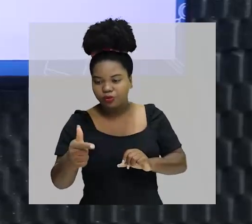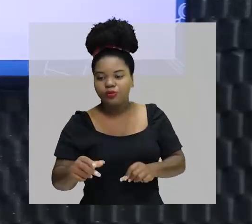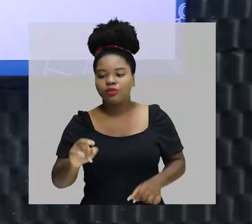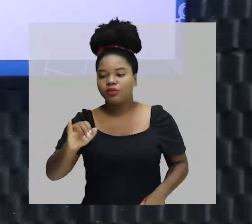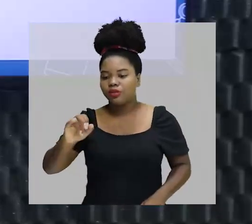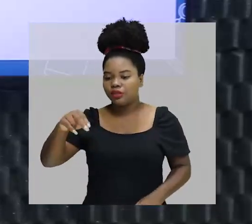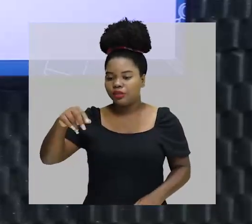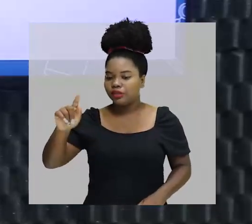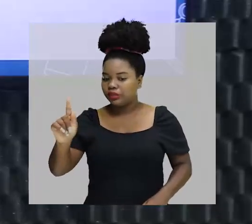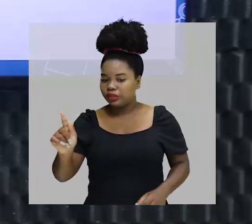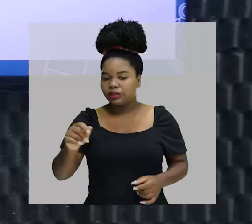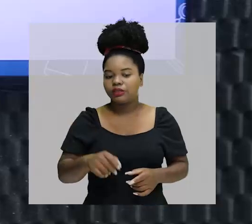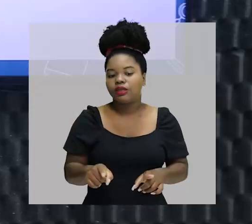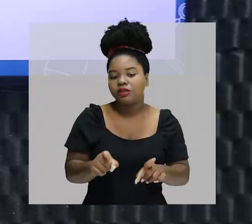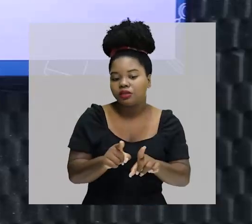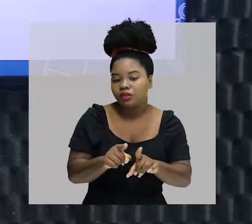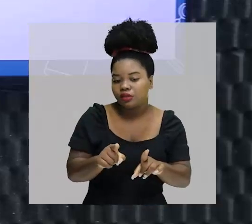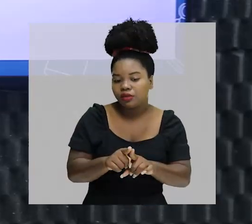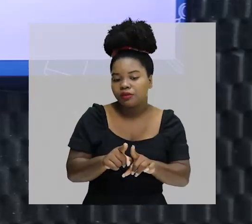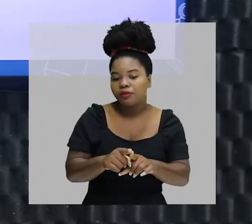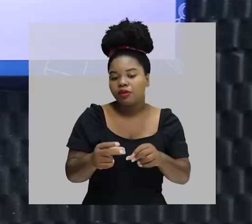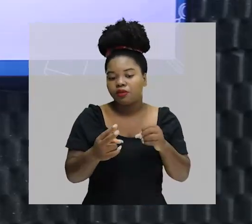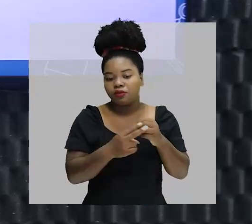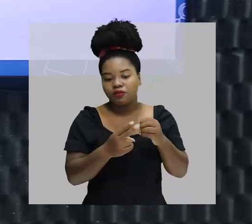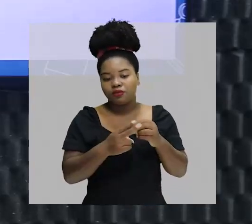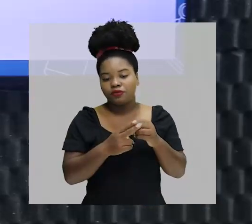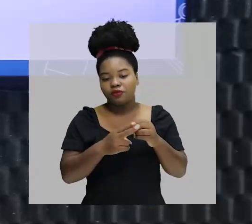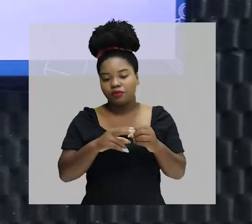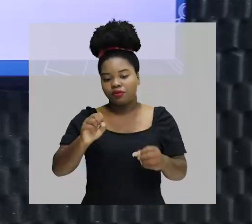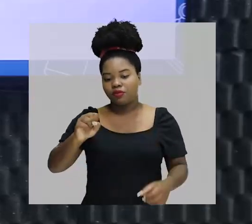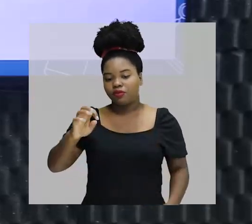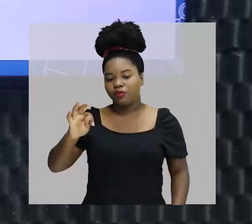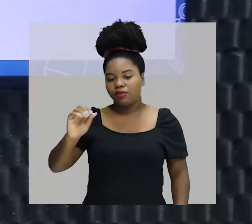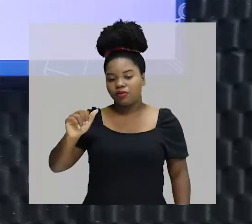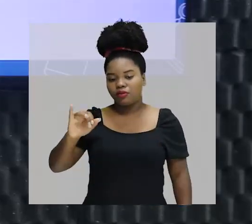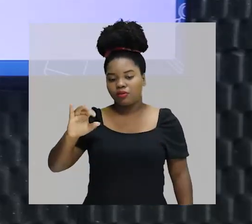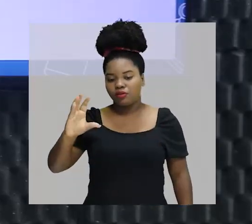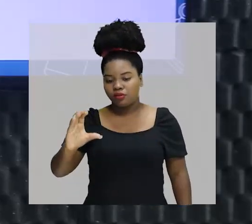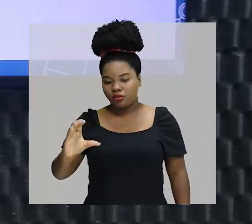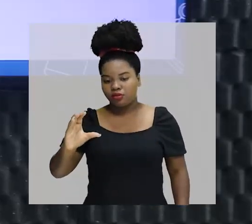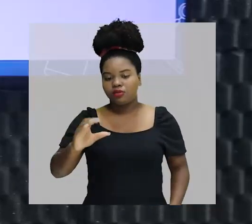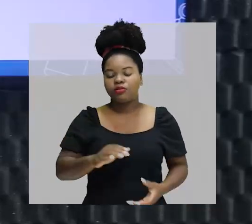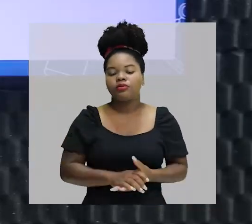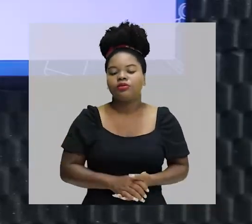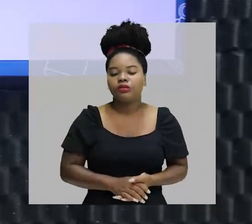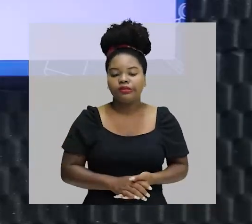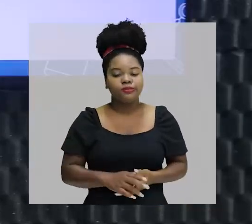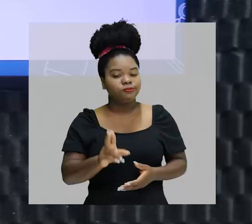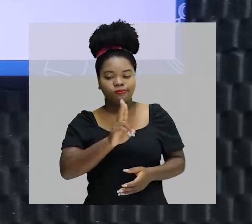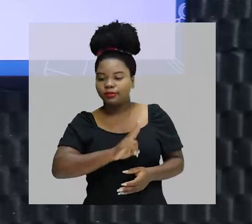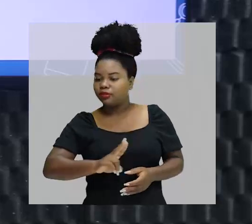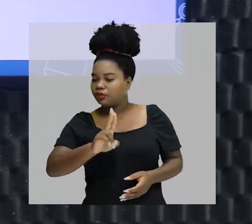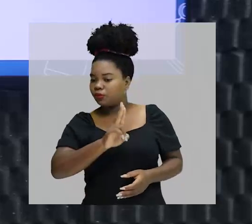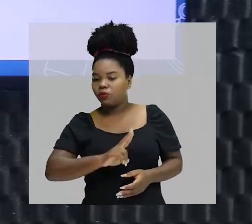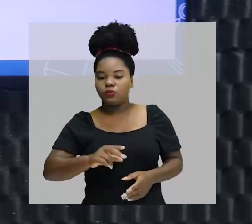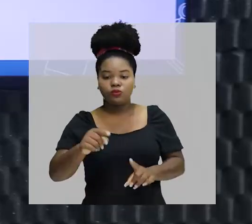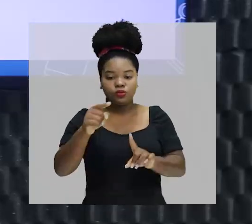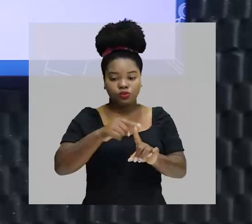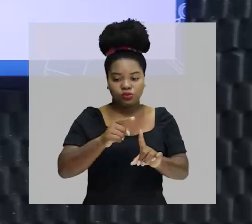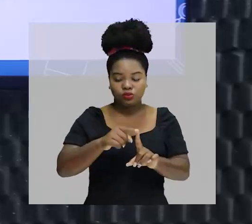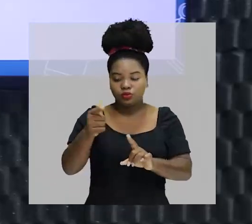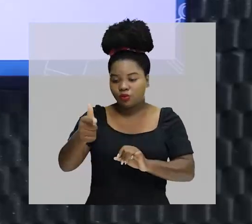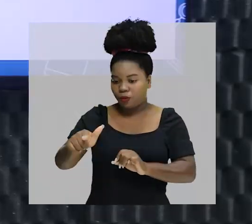de gerúndio. O caso dos verbos estáticos, que são esses verbos que não usam as formas contínuas em